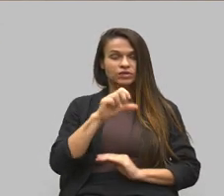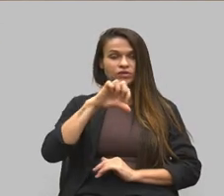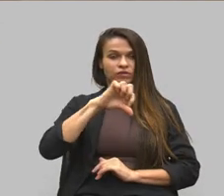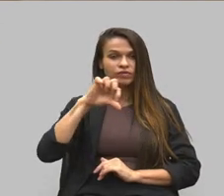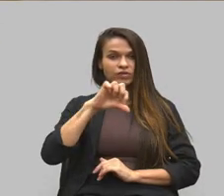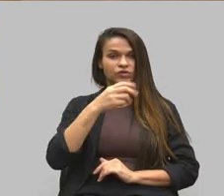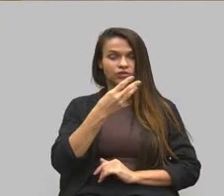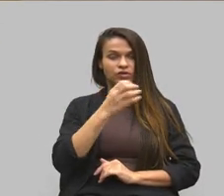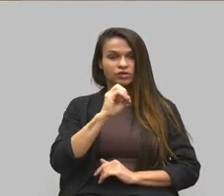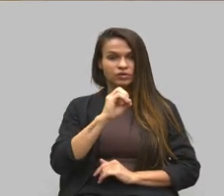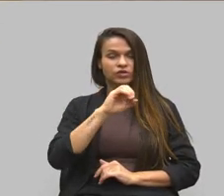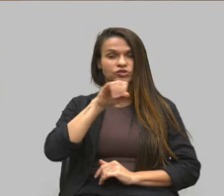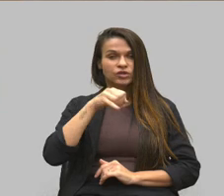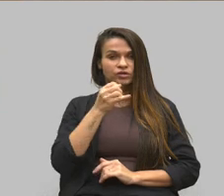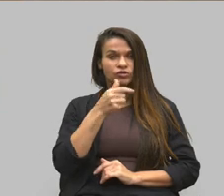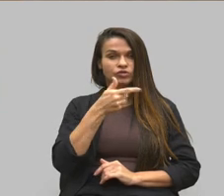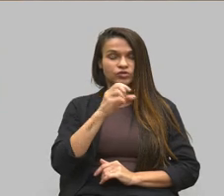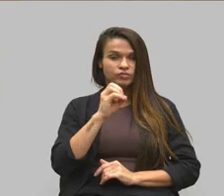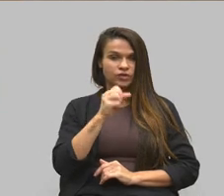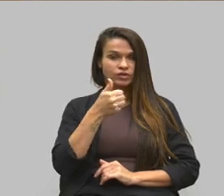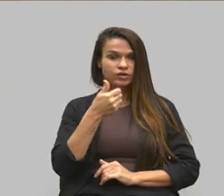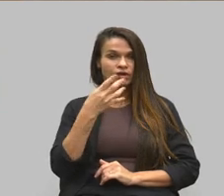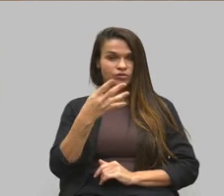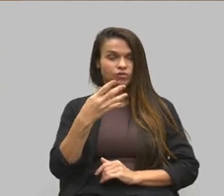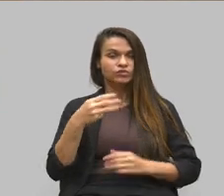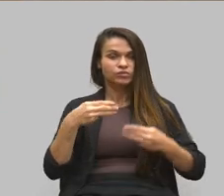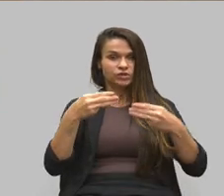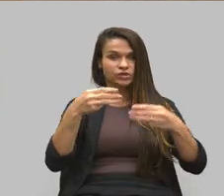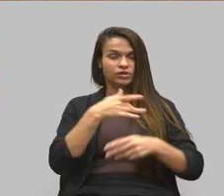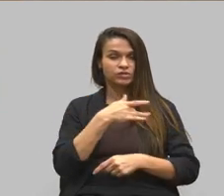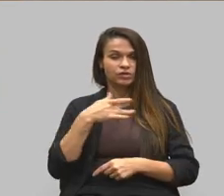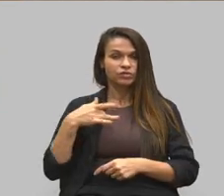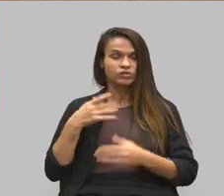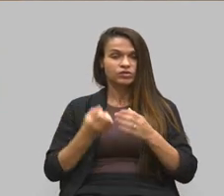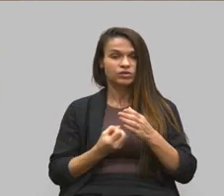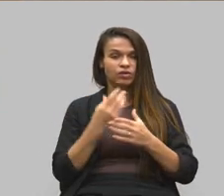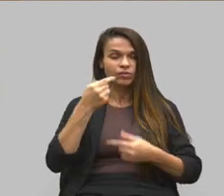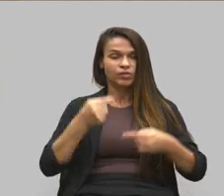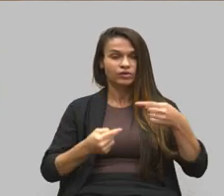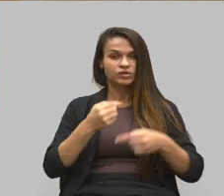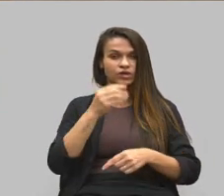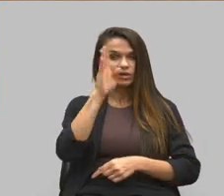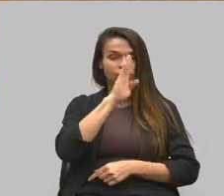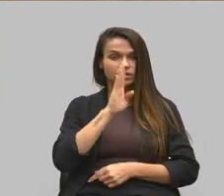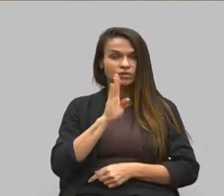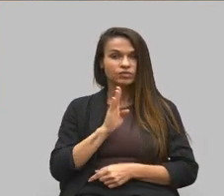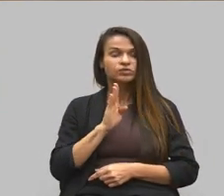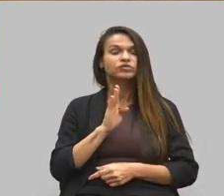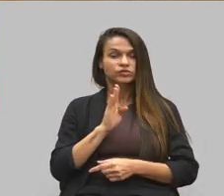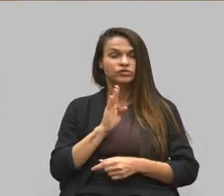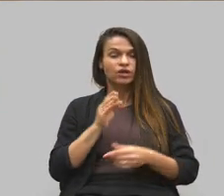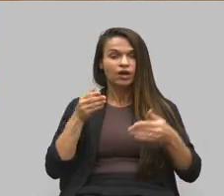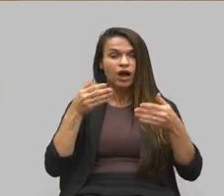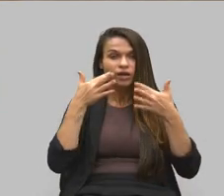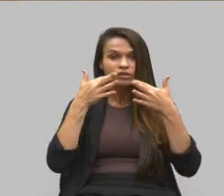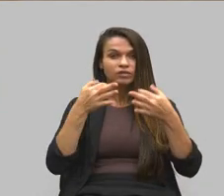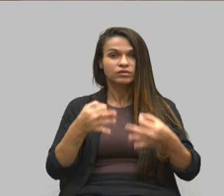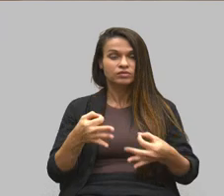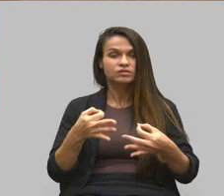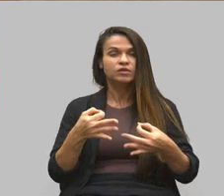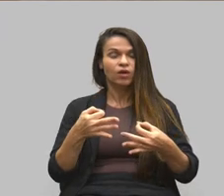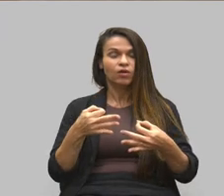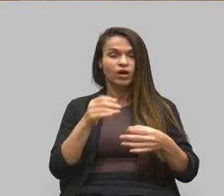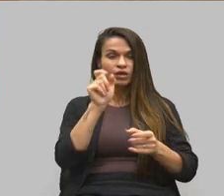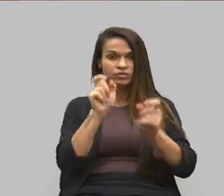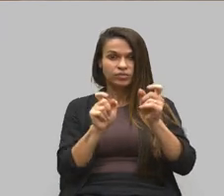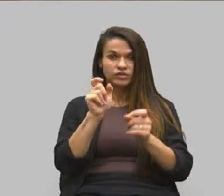de janeiro de 2014 do Ministério de Saúde que instituiu a política nacional de atenção integral às pessoas com doenças raras